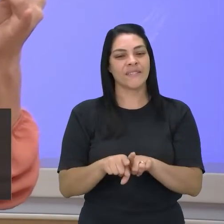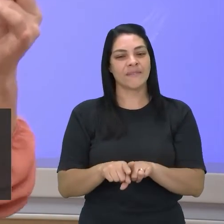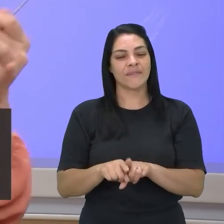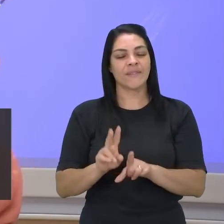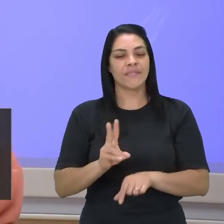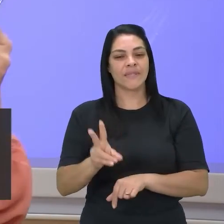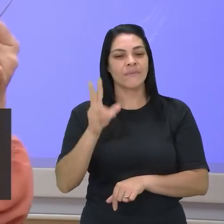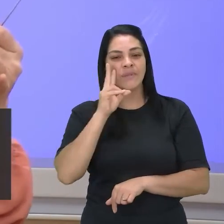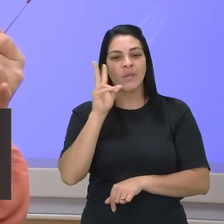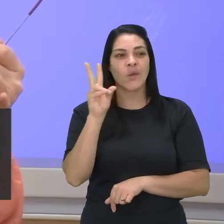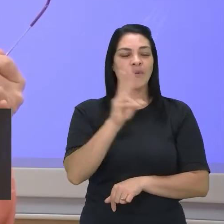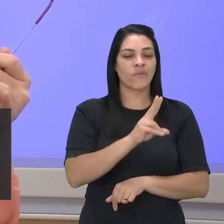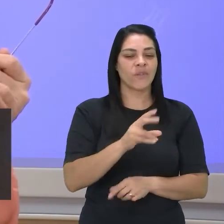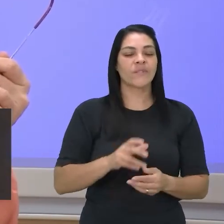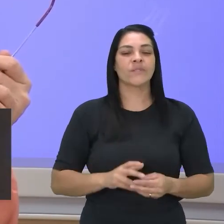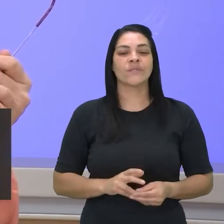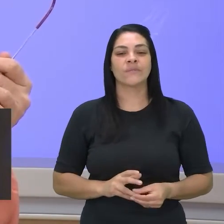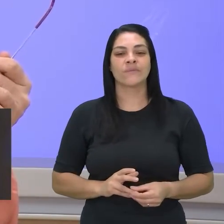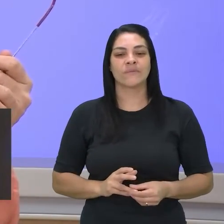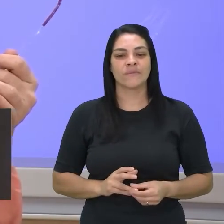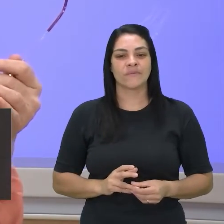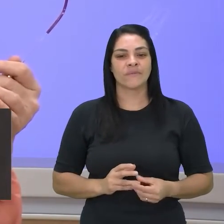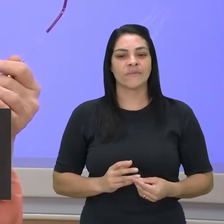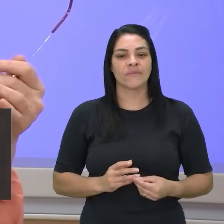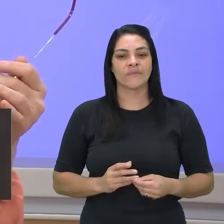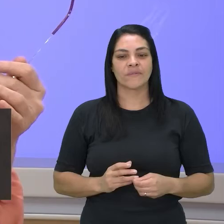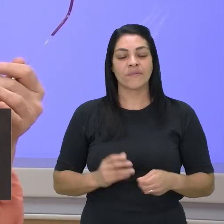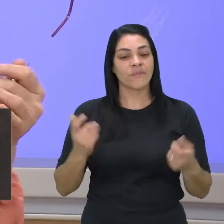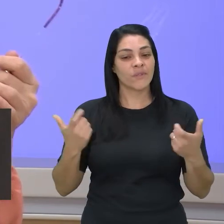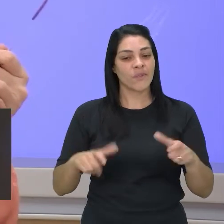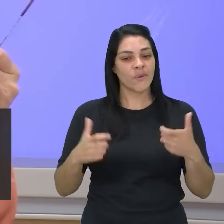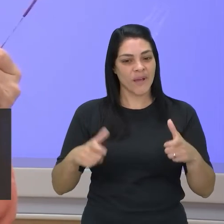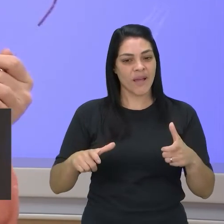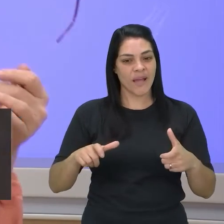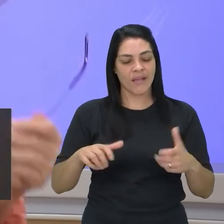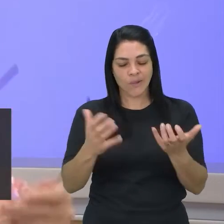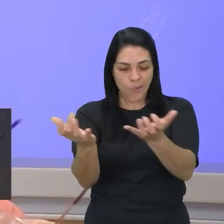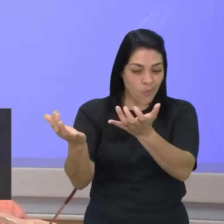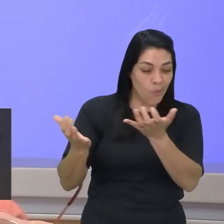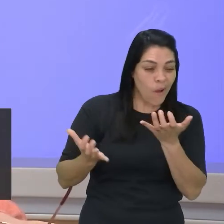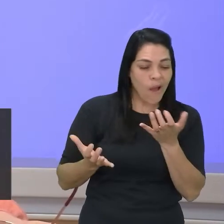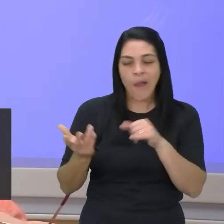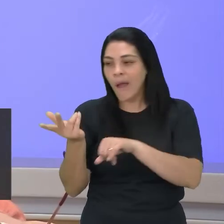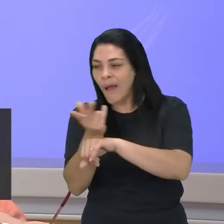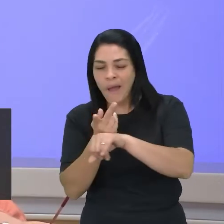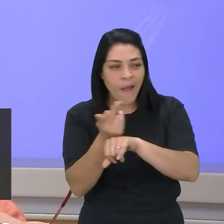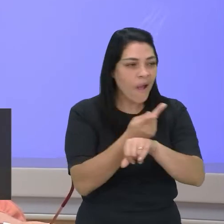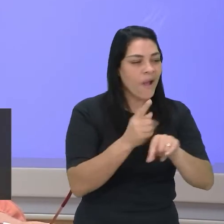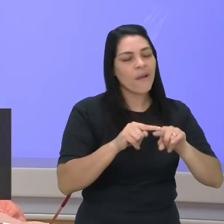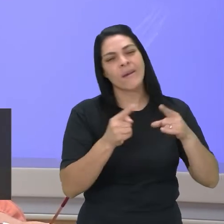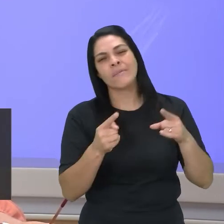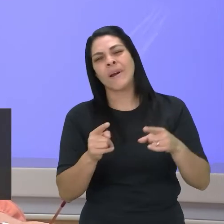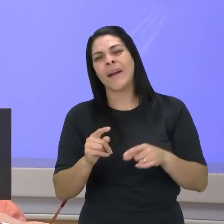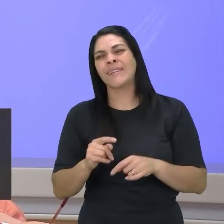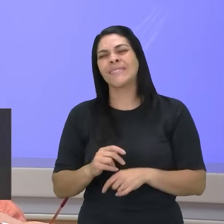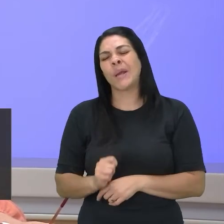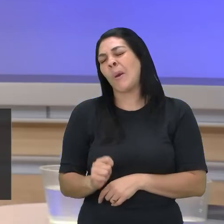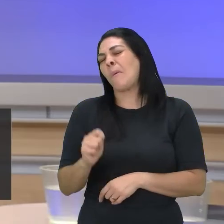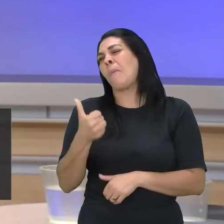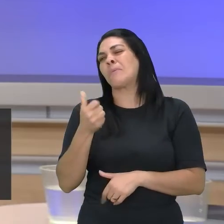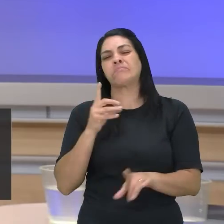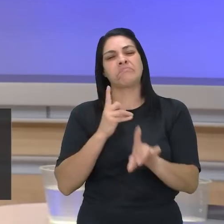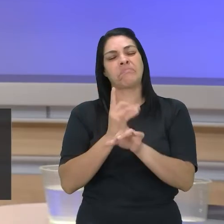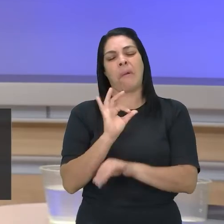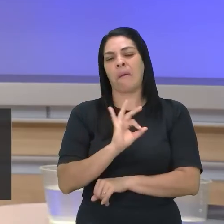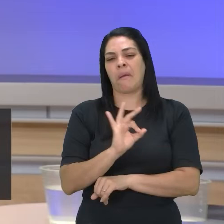vejo pequenos locais de mata, assim, eu sempre estou procurando, mas dificilmente se encontra. Pois é.